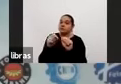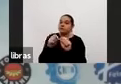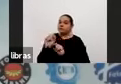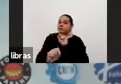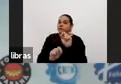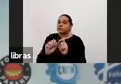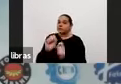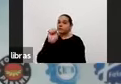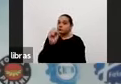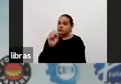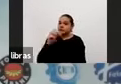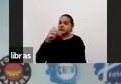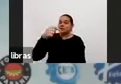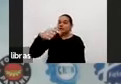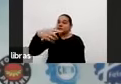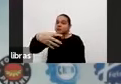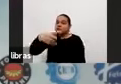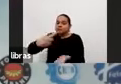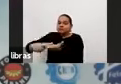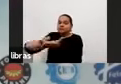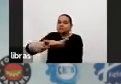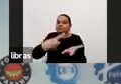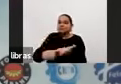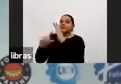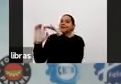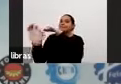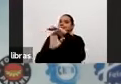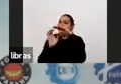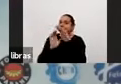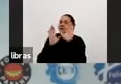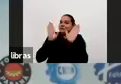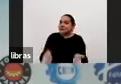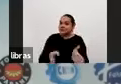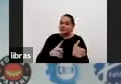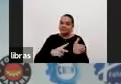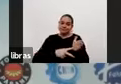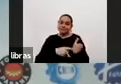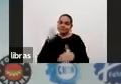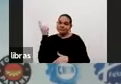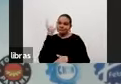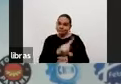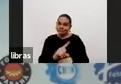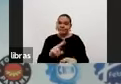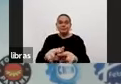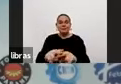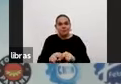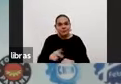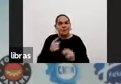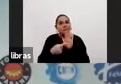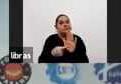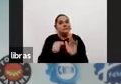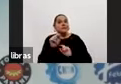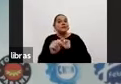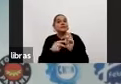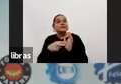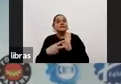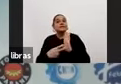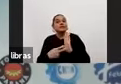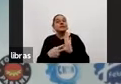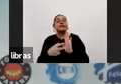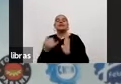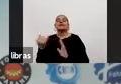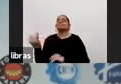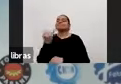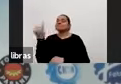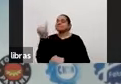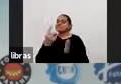8.574 acordos, o que mostra, gente, a relevância dos sindicatos no Brasil. Que mesmo com toda